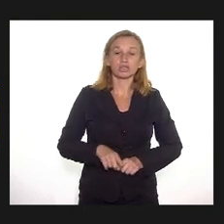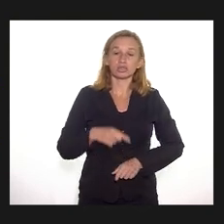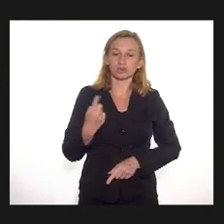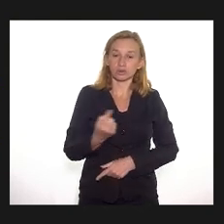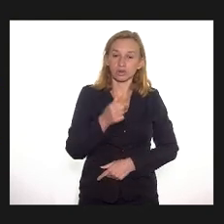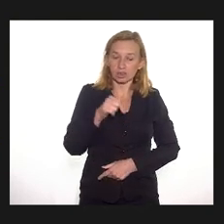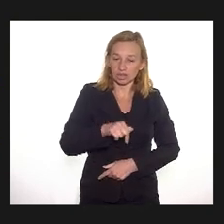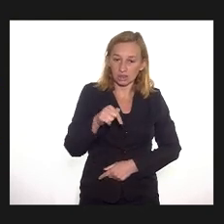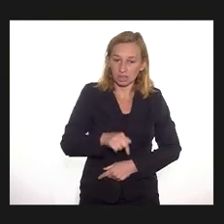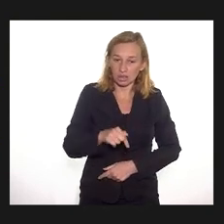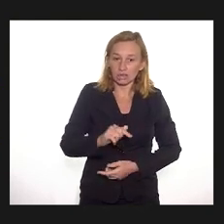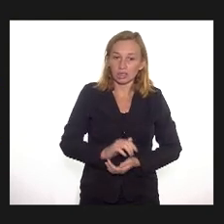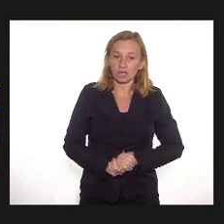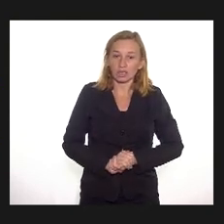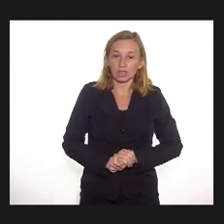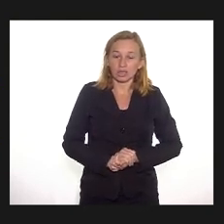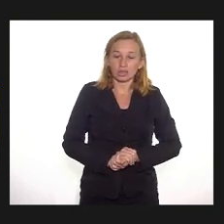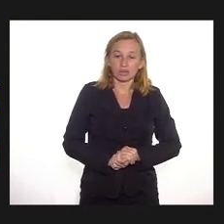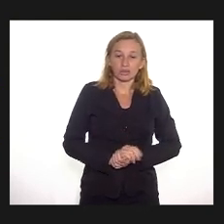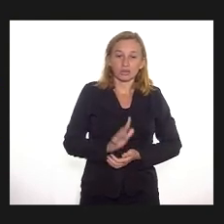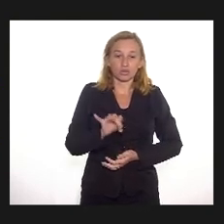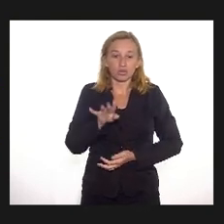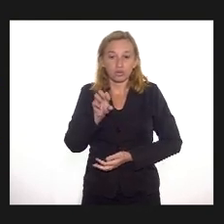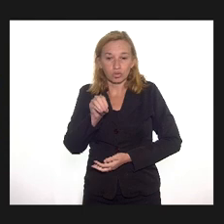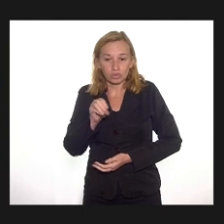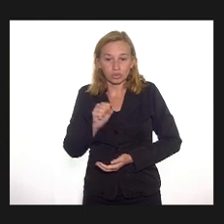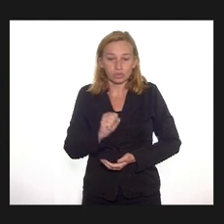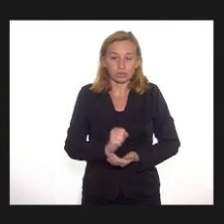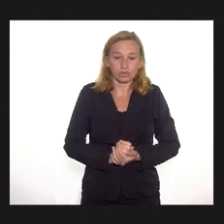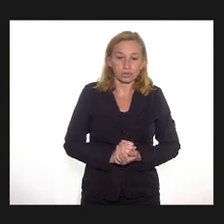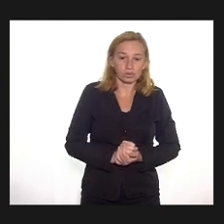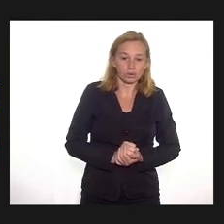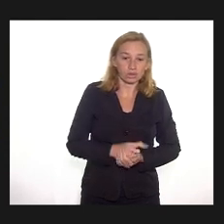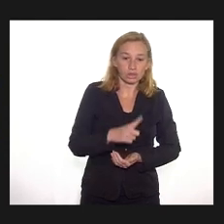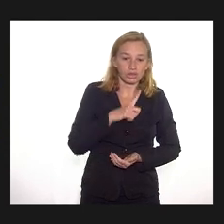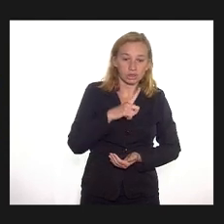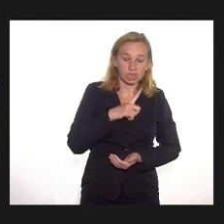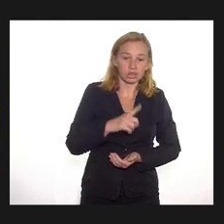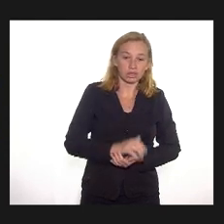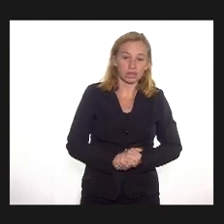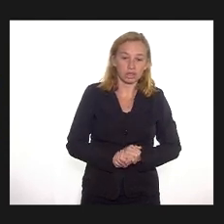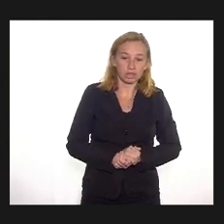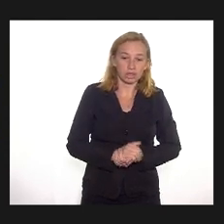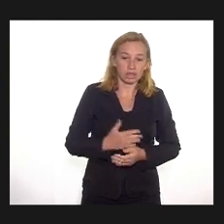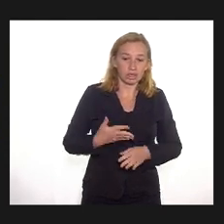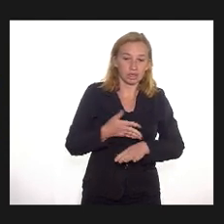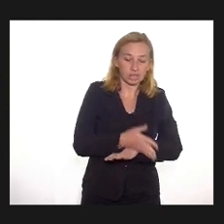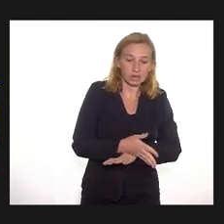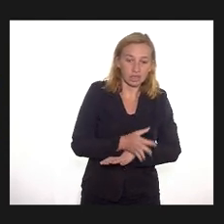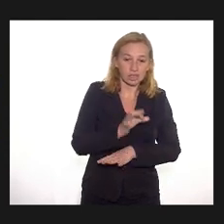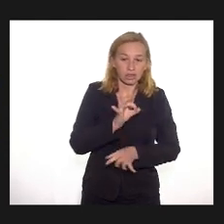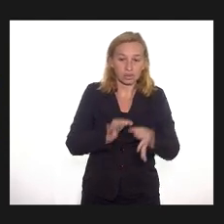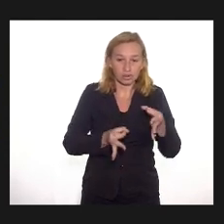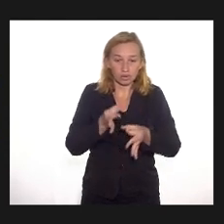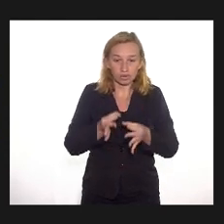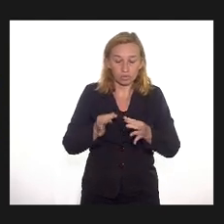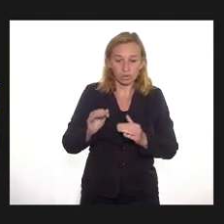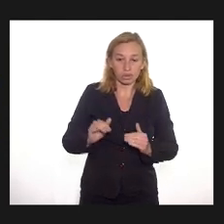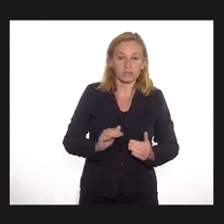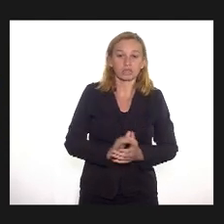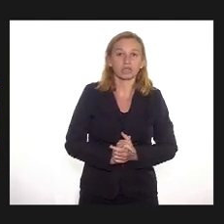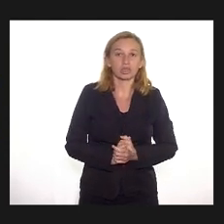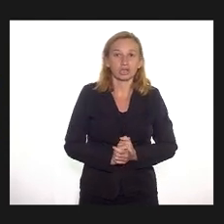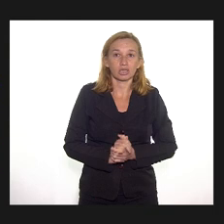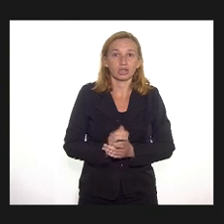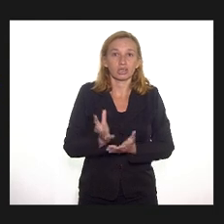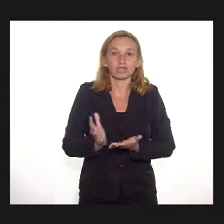aqui estabeleçamos um fundo que tem como entrada justamente o superávit